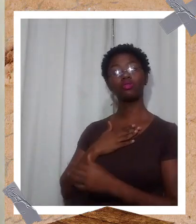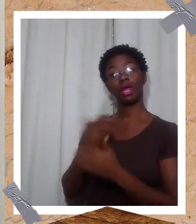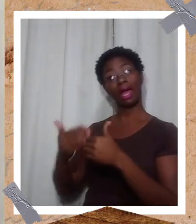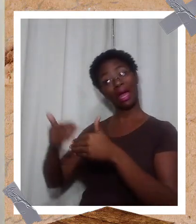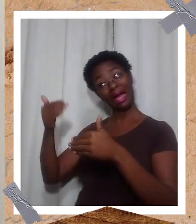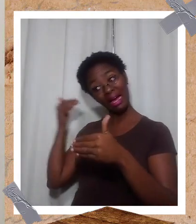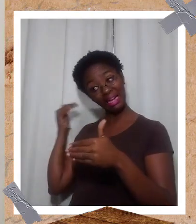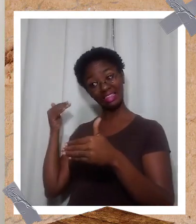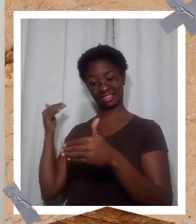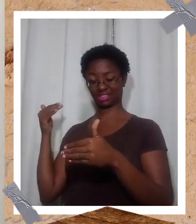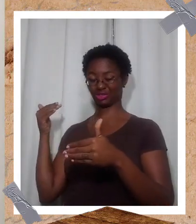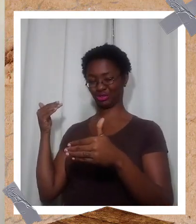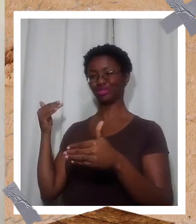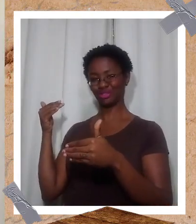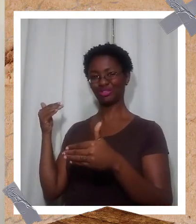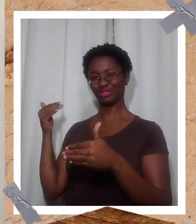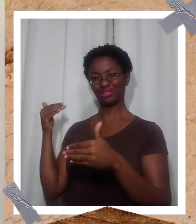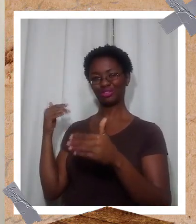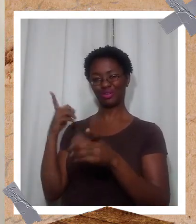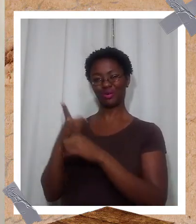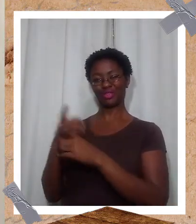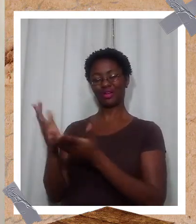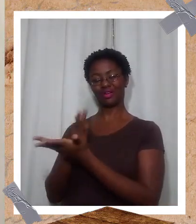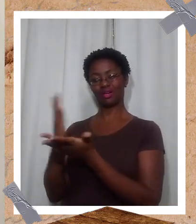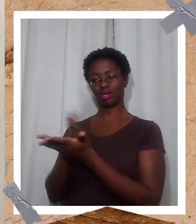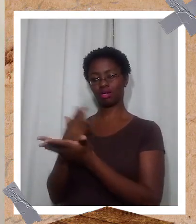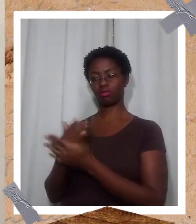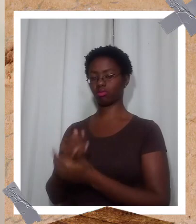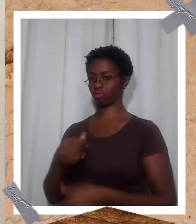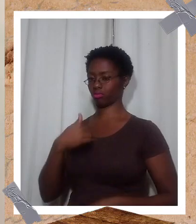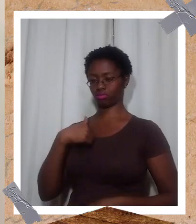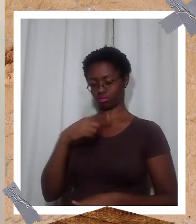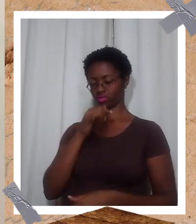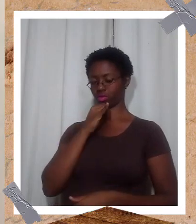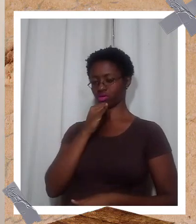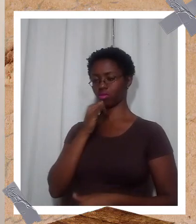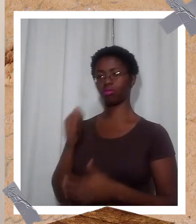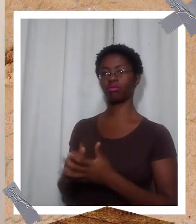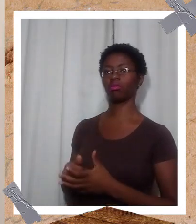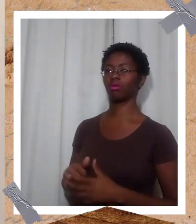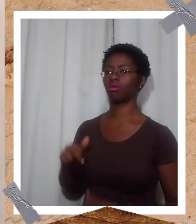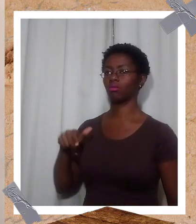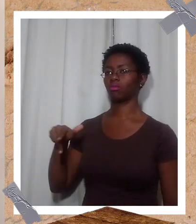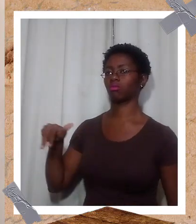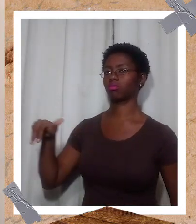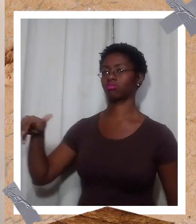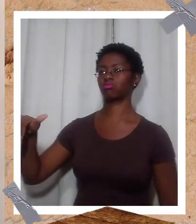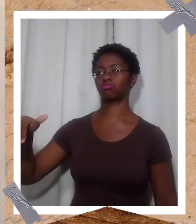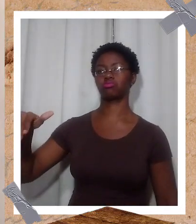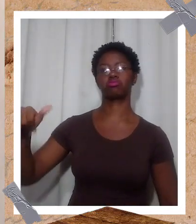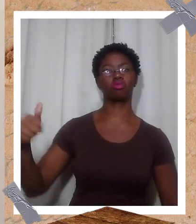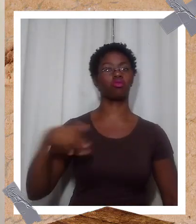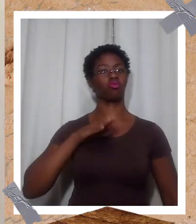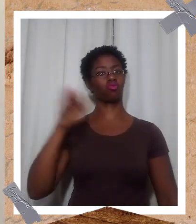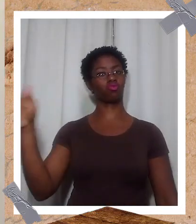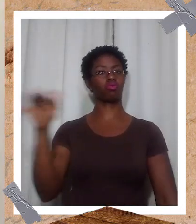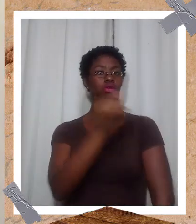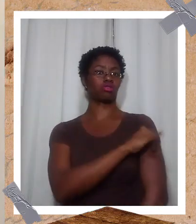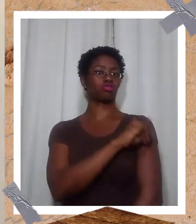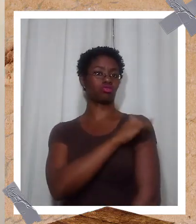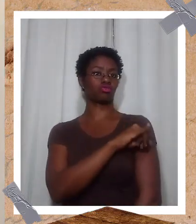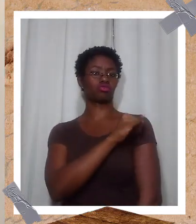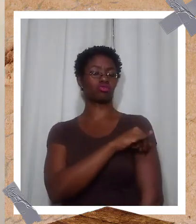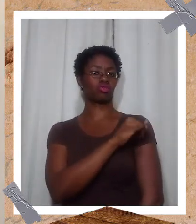lixão. Eu tinha acabado de sair assim, de dentro do lixão, né, para frequentar o Rio de Janeiro, um curso chamado de